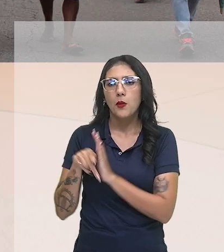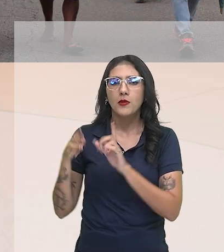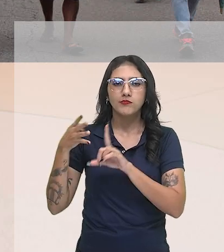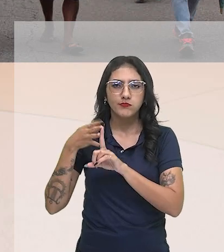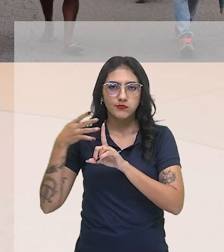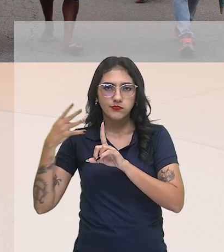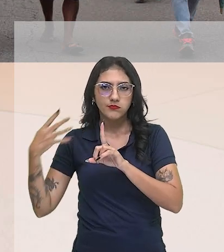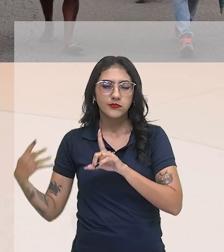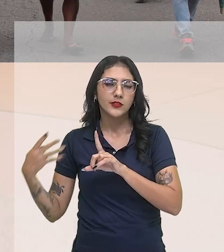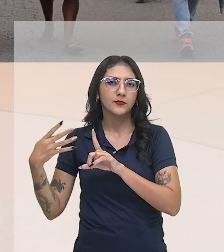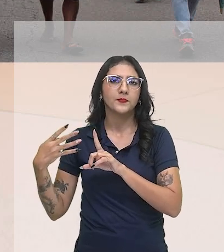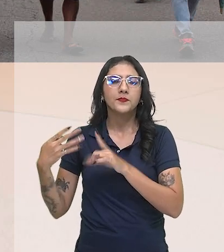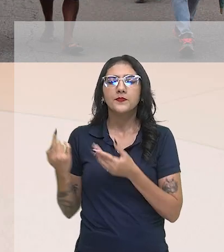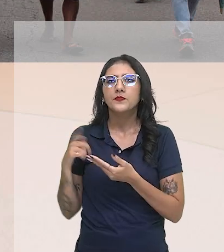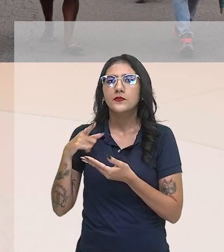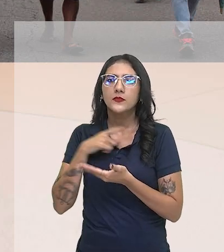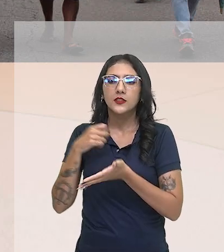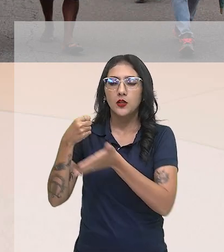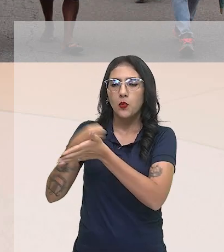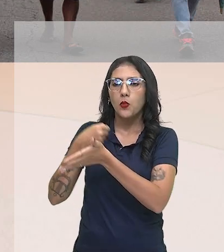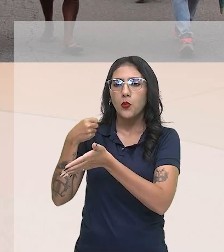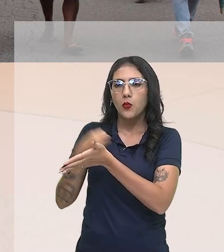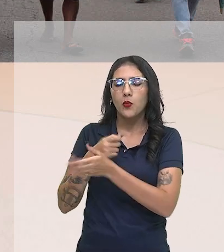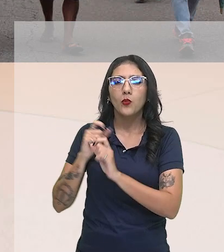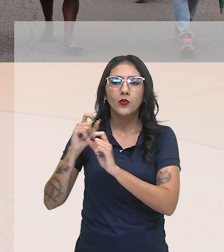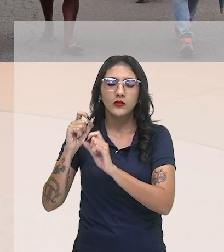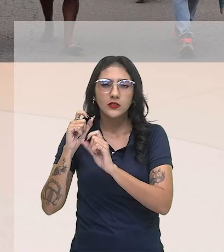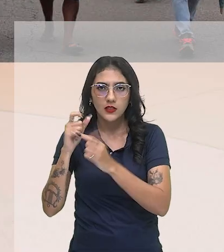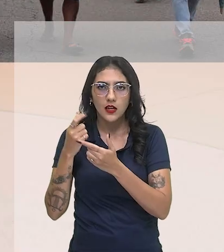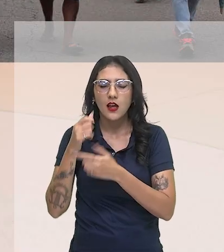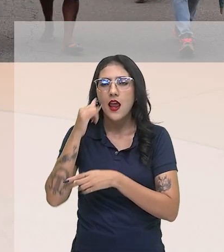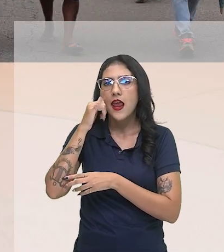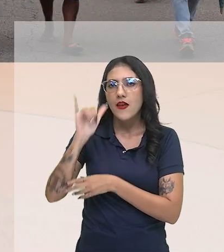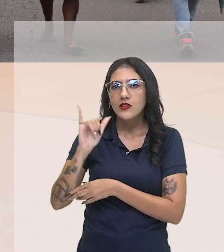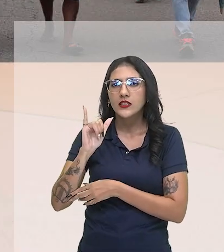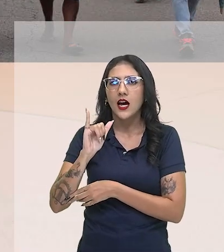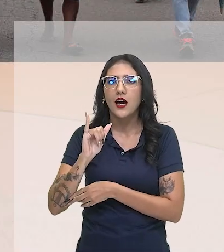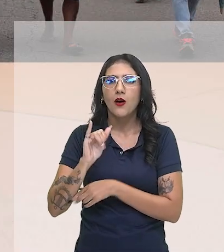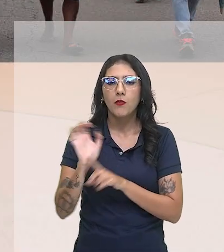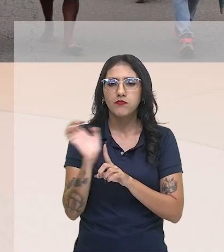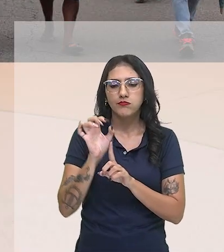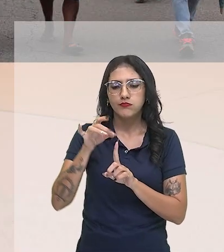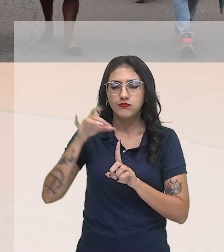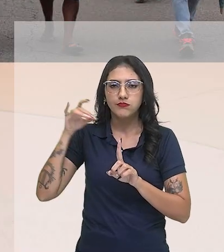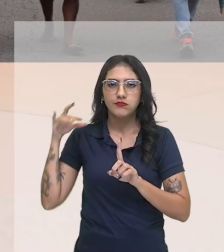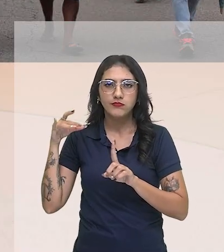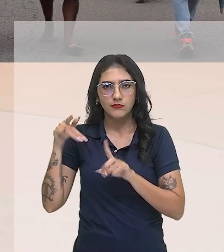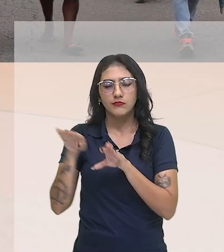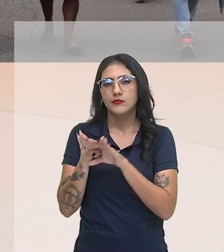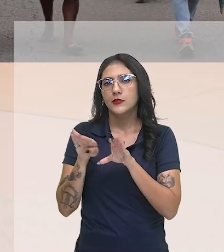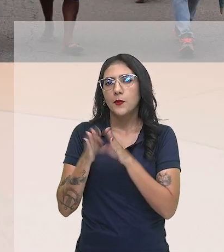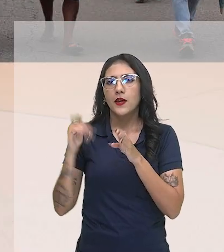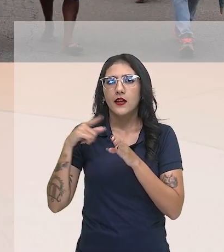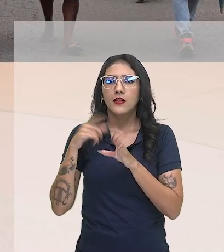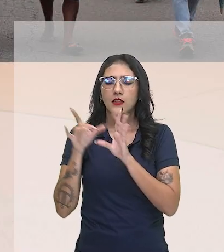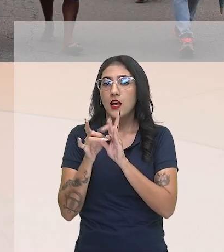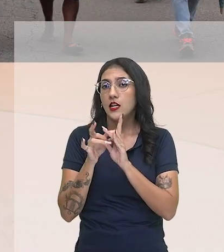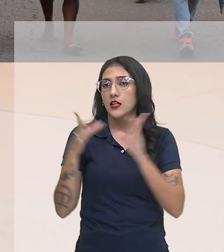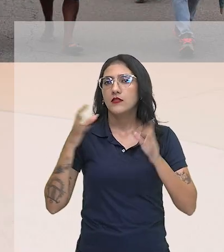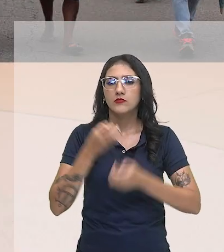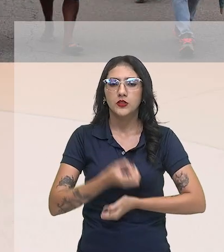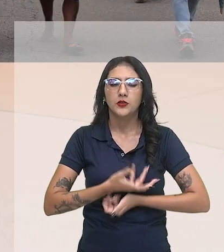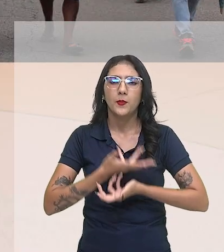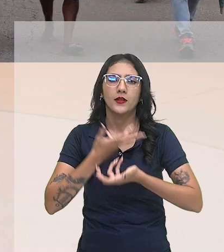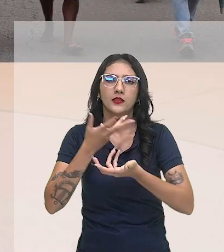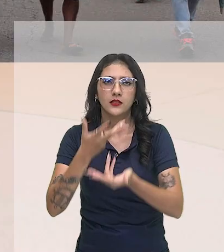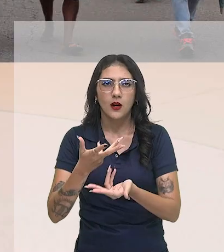um movimento que luta contra a homofobia e a favor da livre expressão sexual,